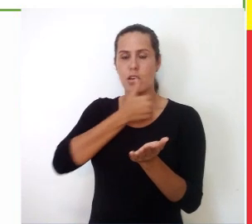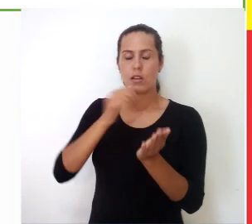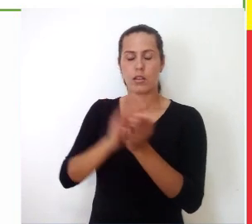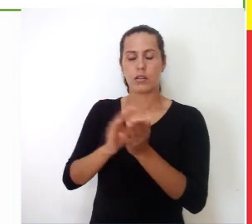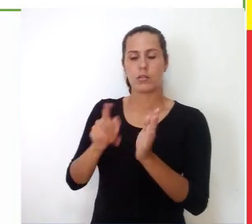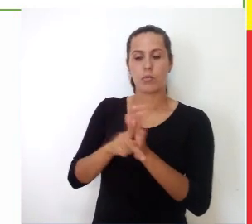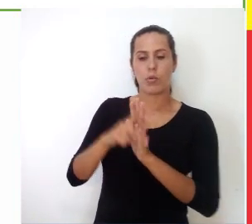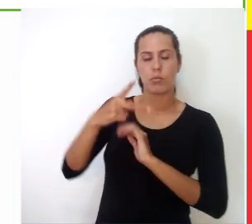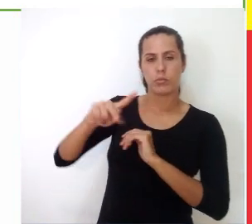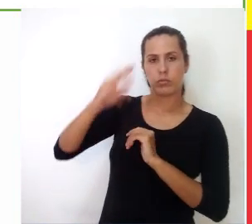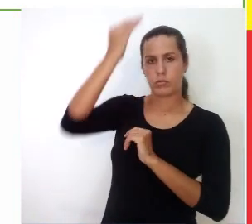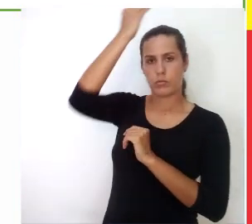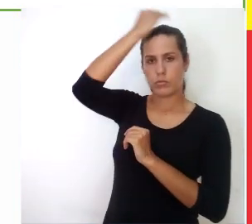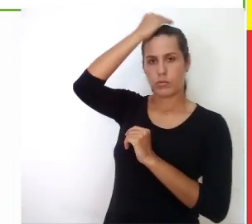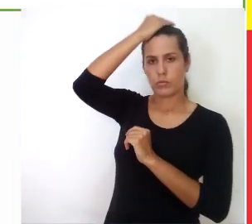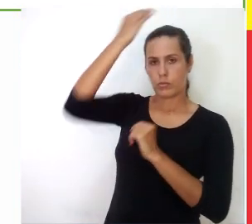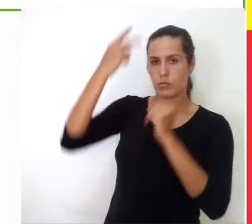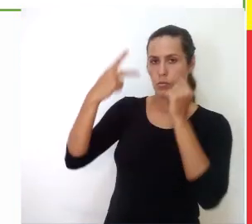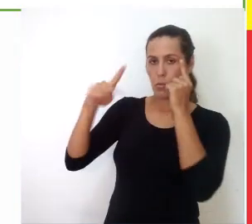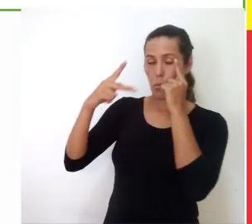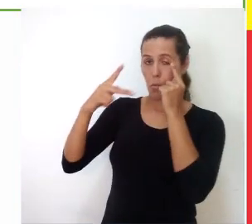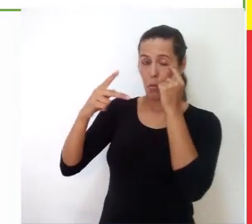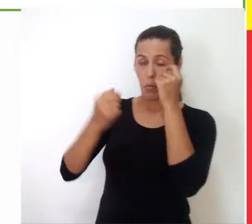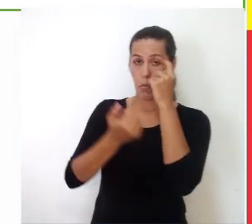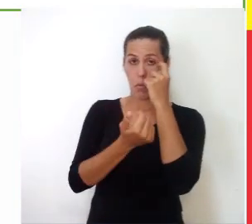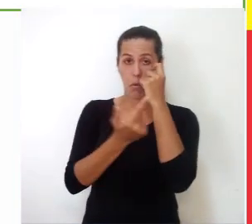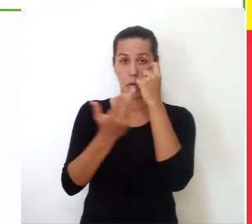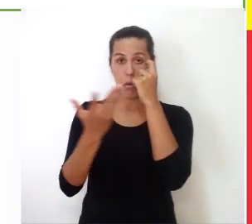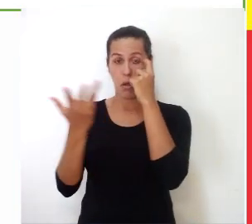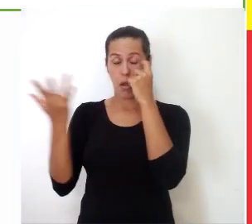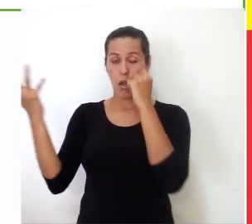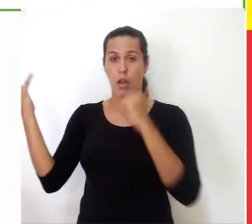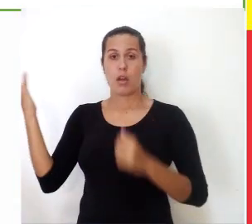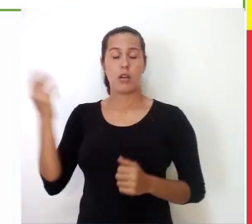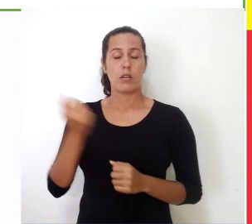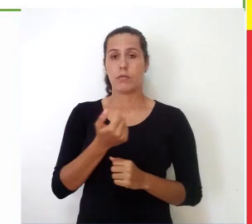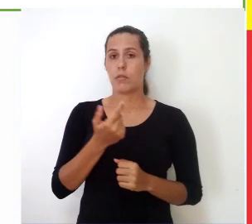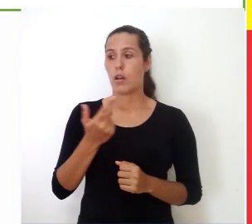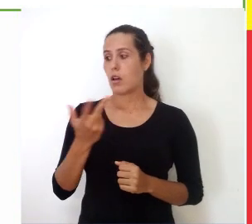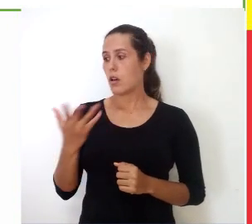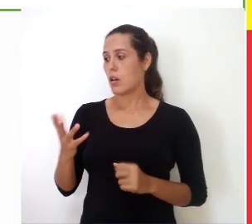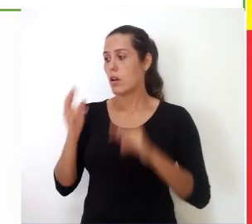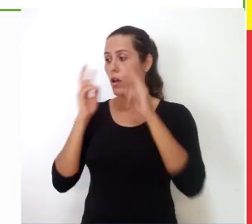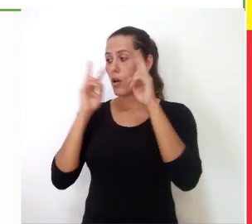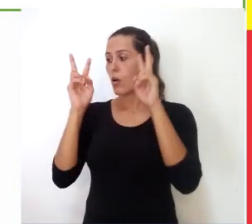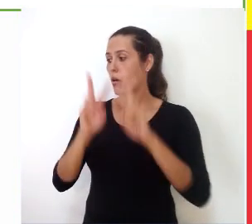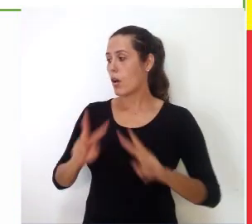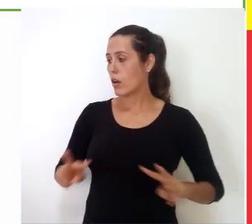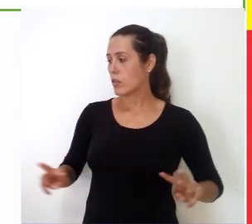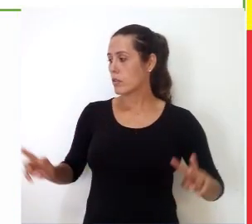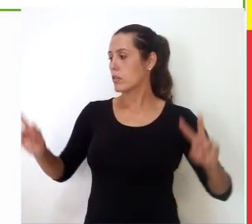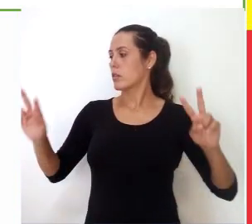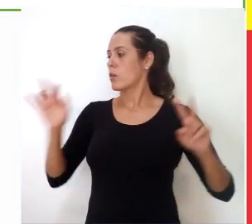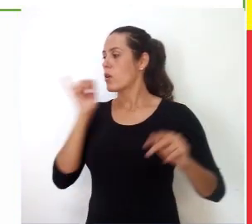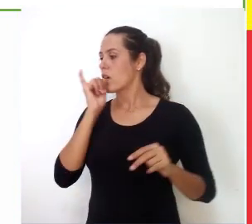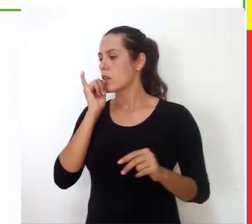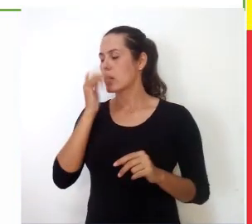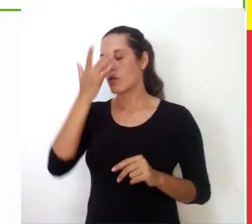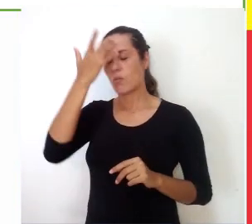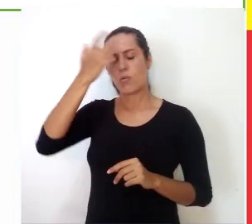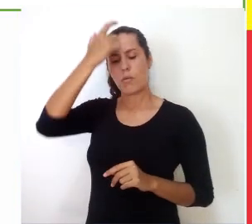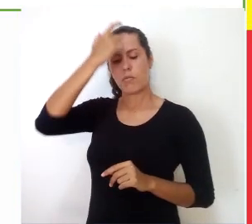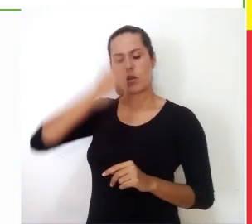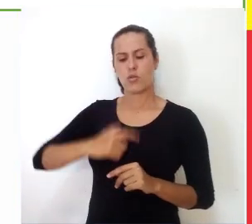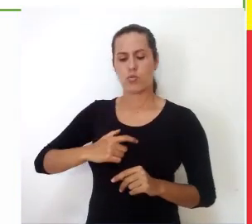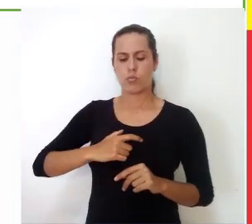com tantos e incontáveis exemplos, dando uma visão de qual caminho um judeu ético deve